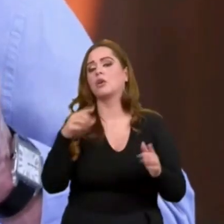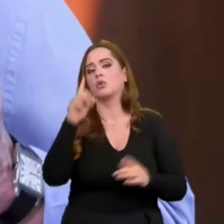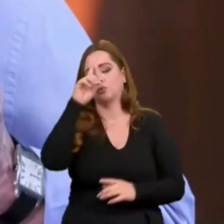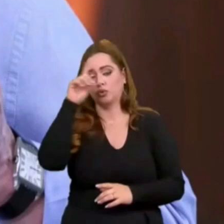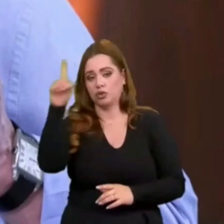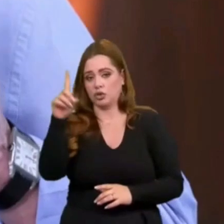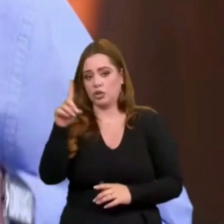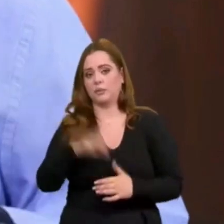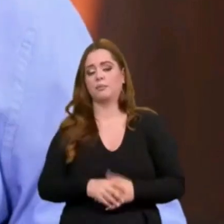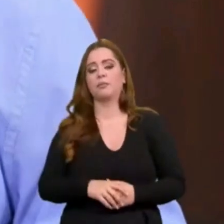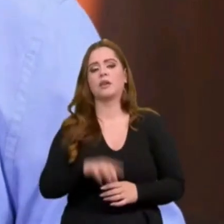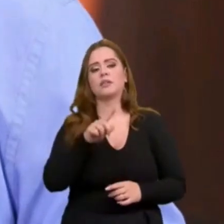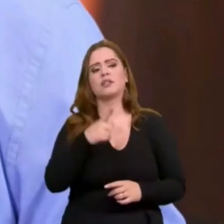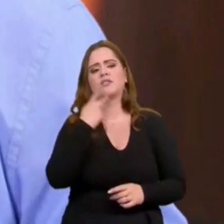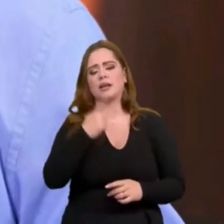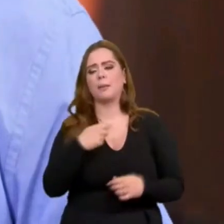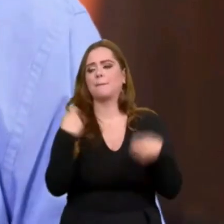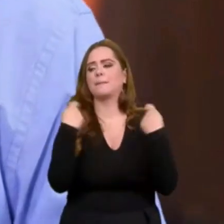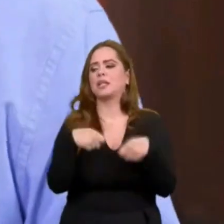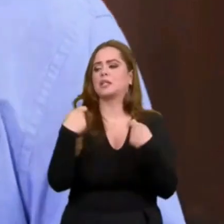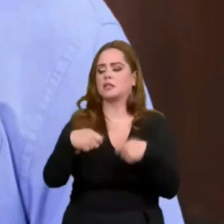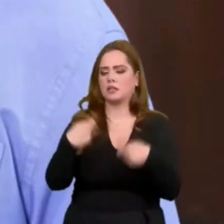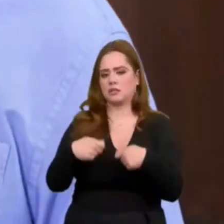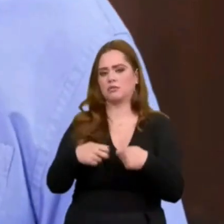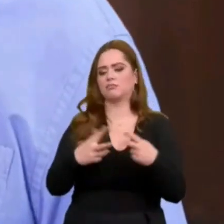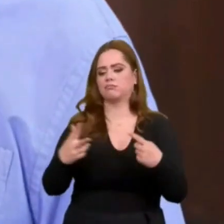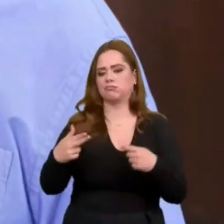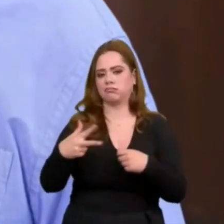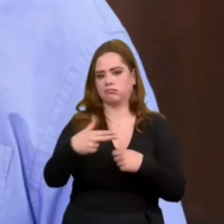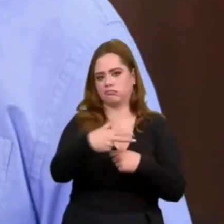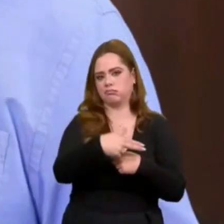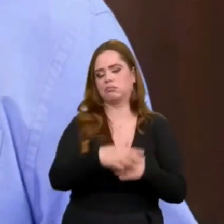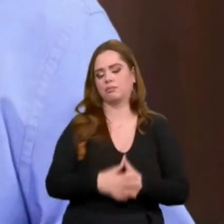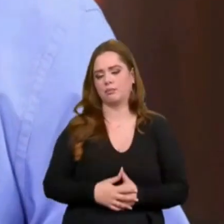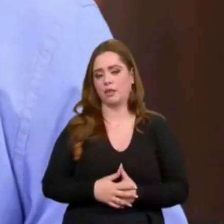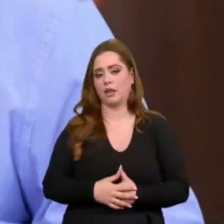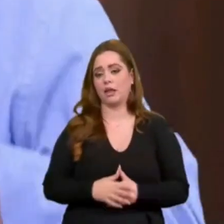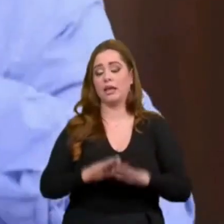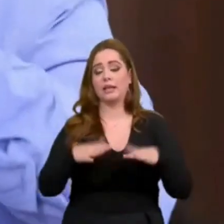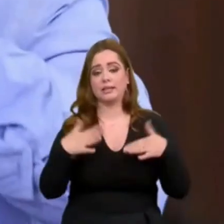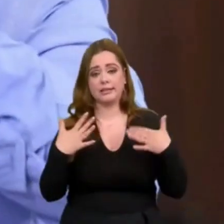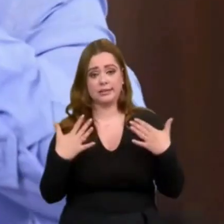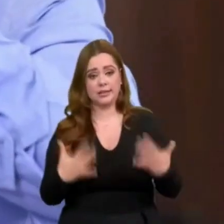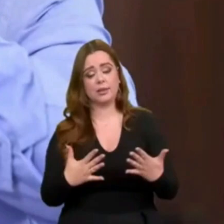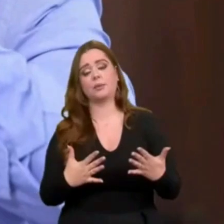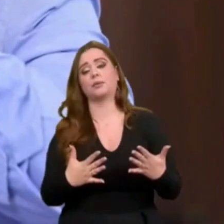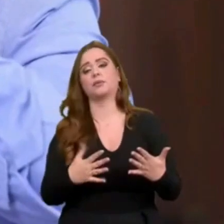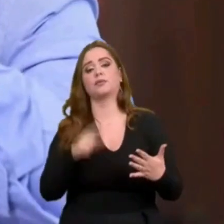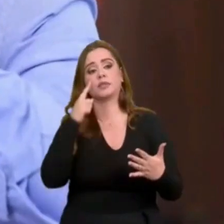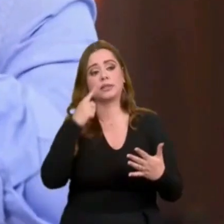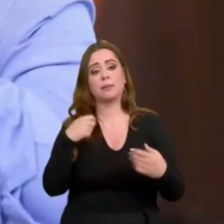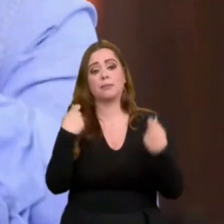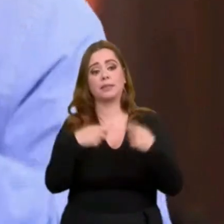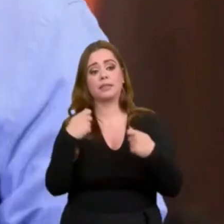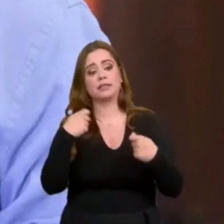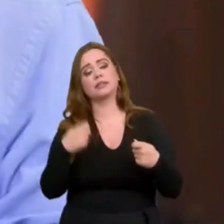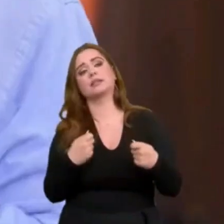senadora Leila, sabe, aqui de Brasília, ela operou o quadril. Então ela vive me mostrando a